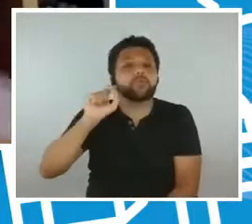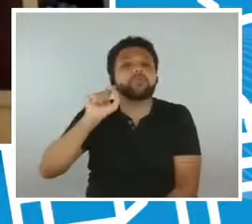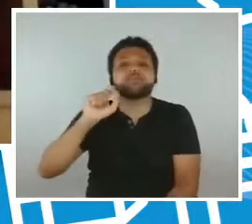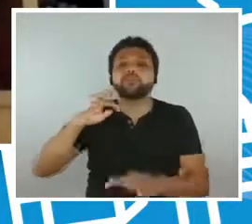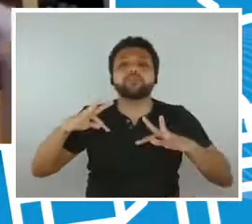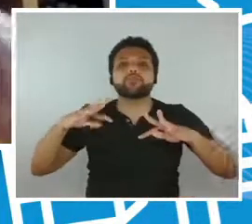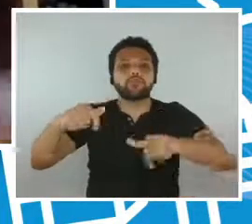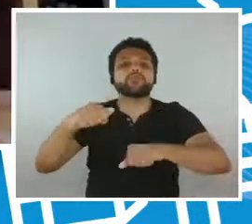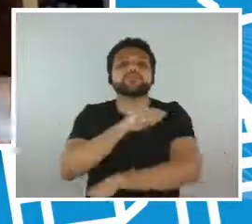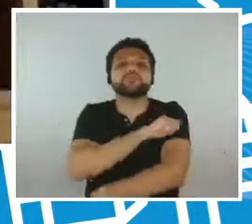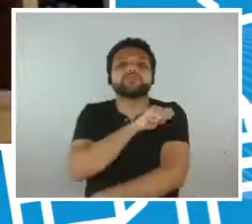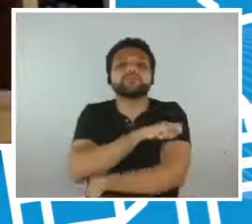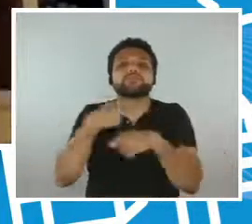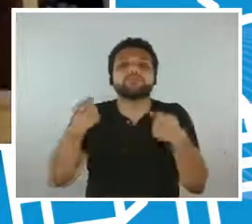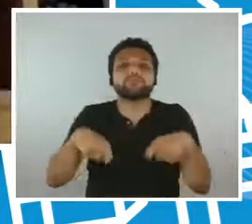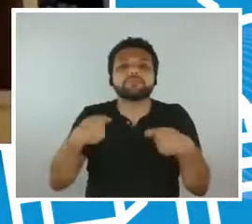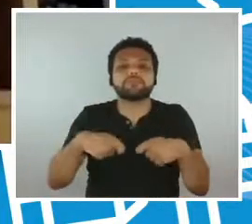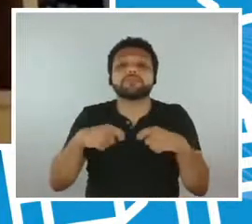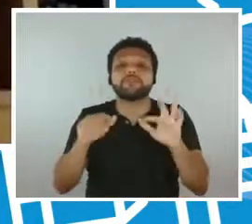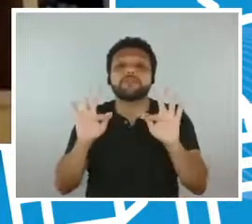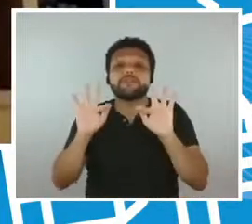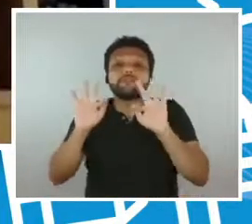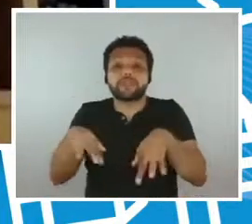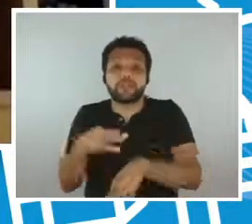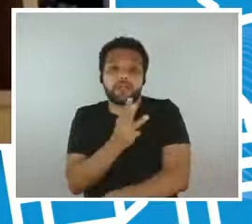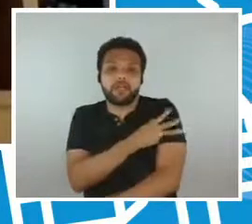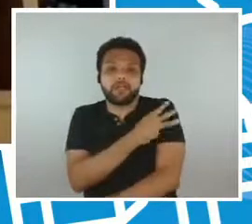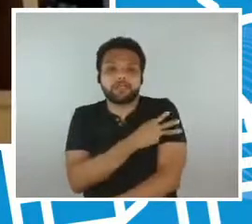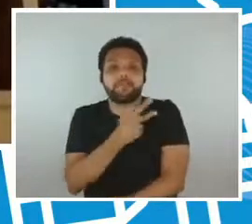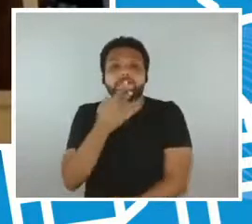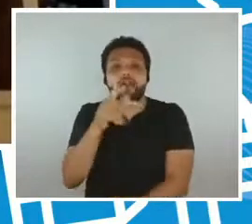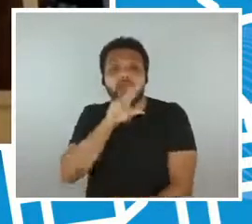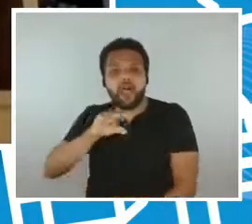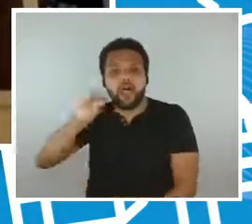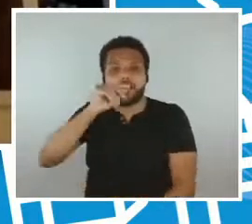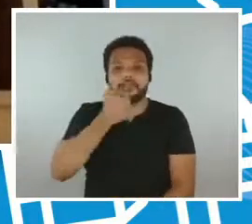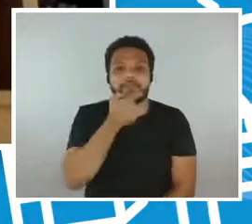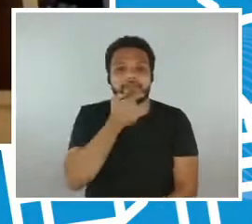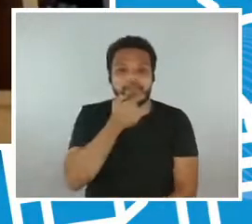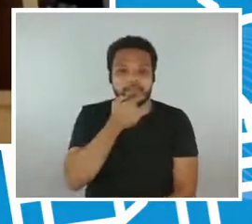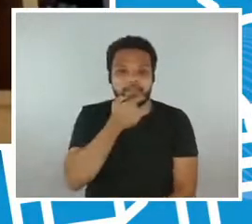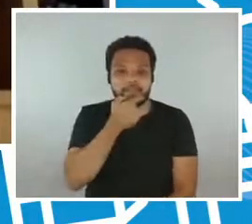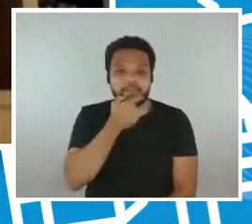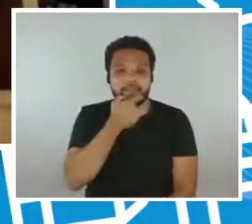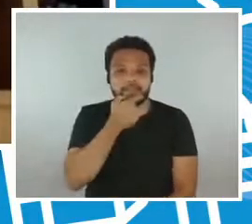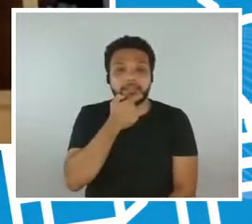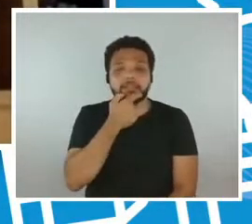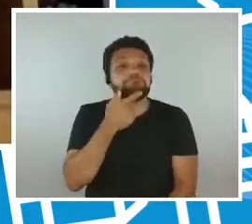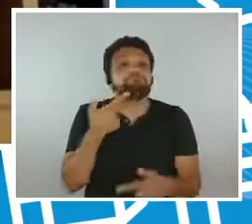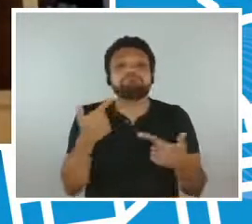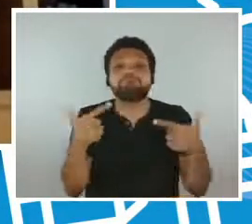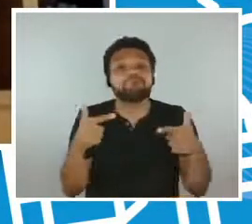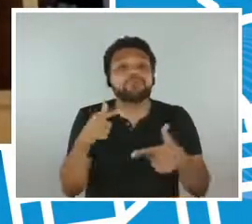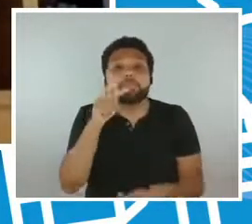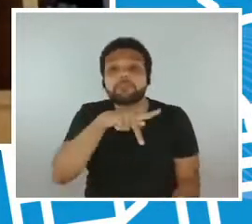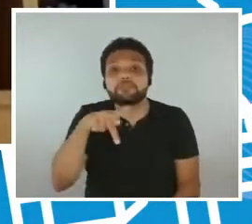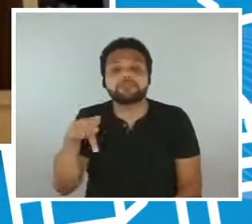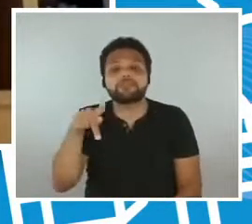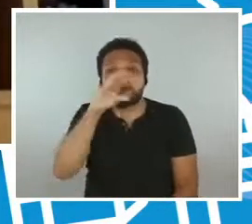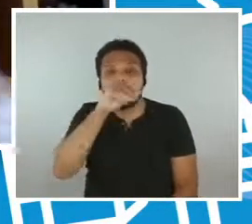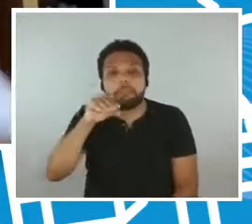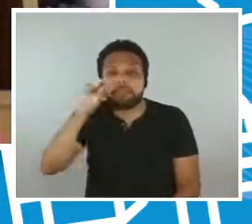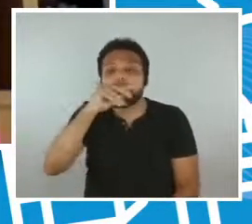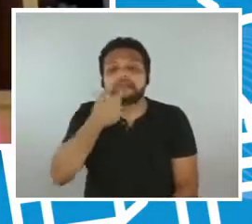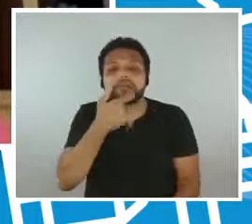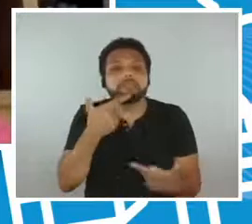estudantes precisariam, ao final do ensino médio, falar inglês. E eles não tinham professores falantes do inglês.